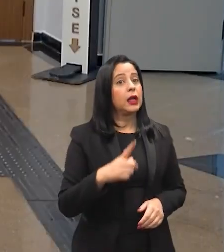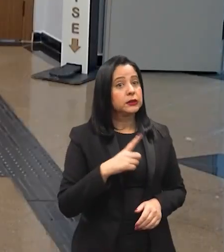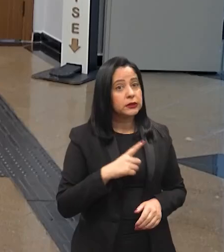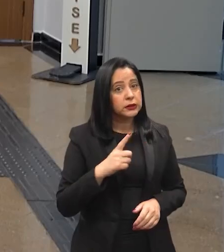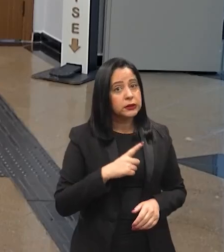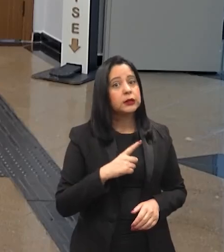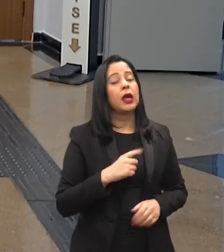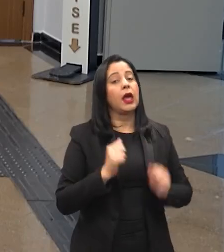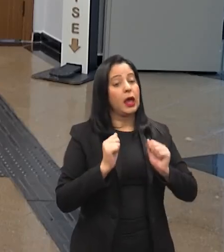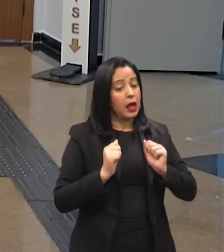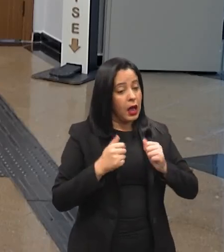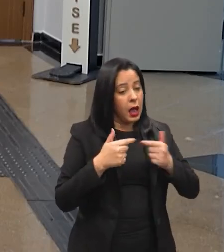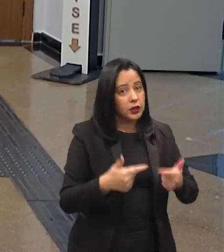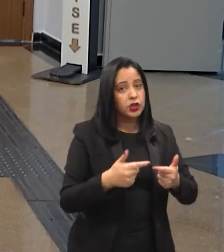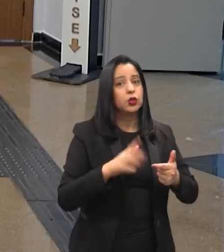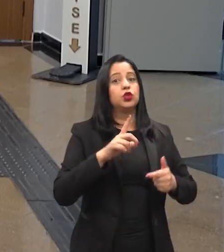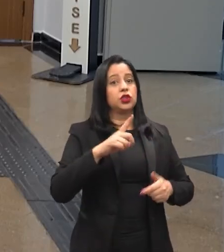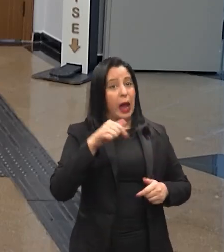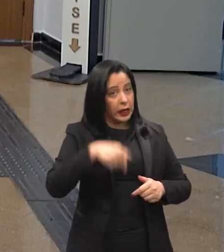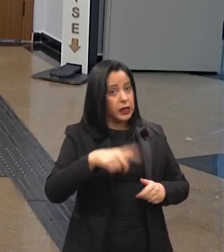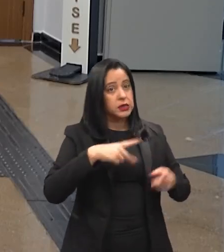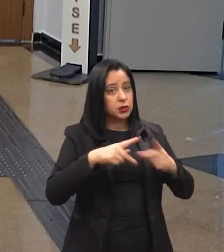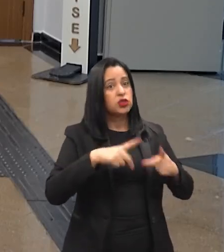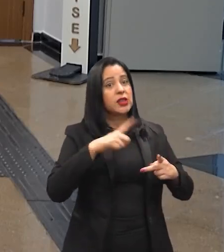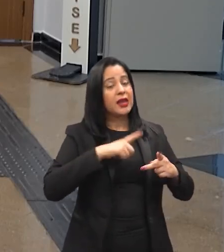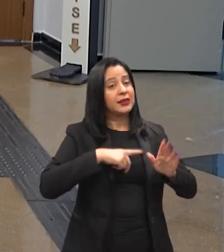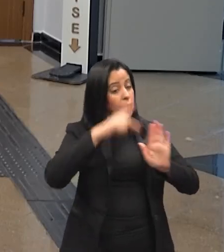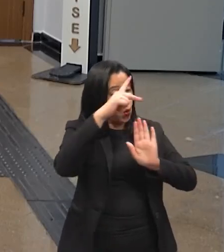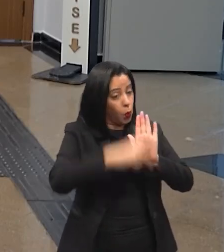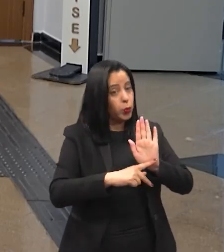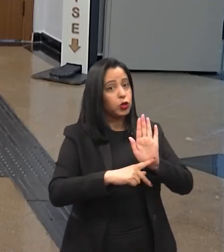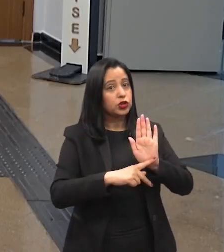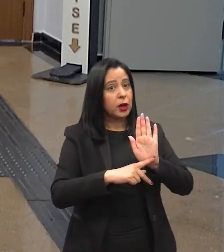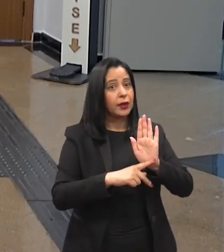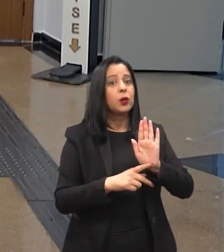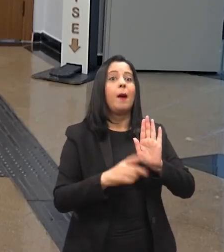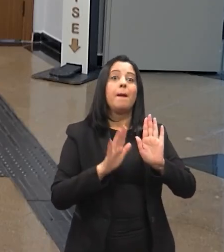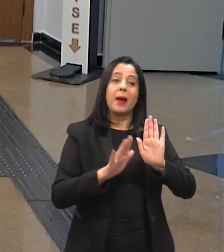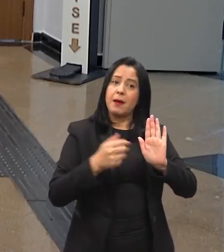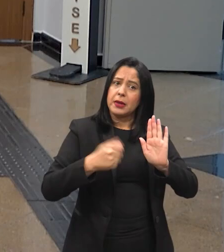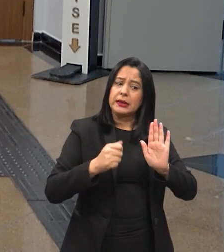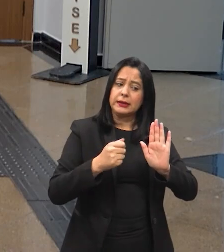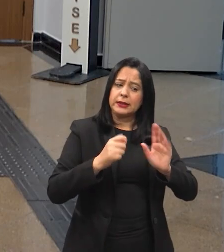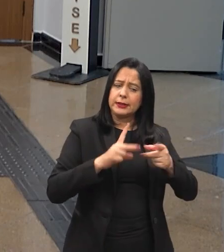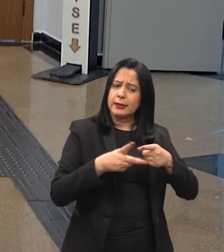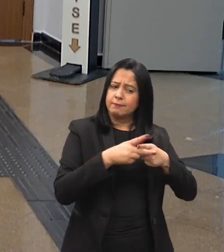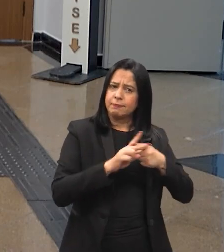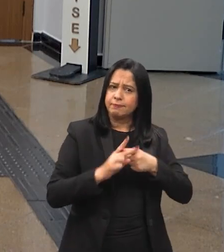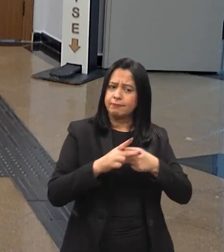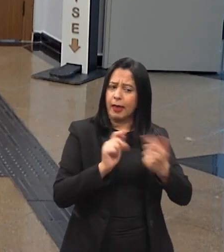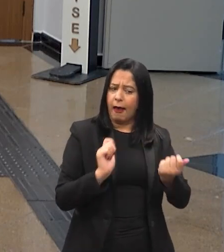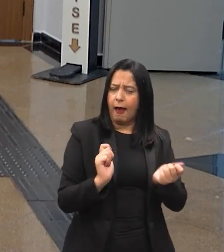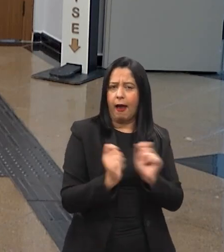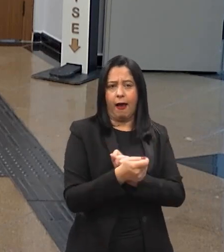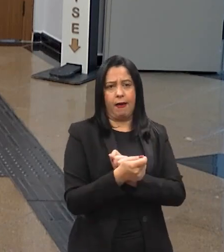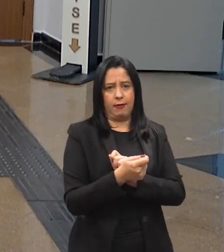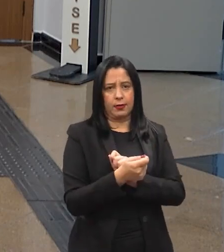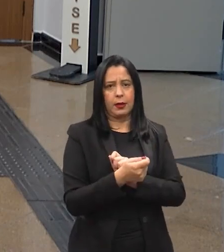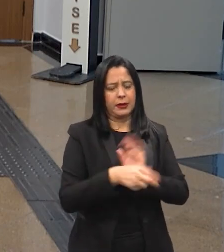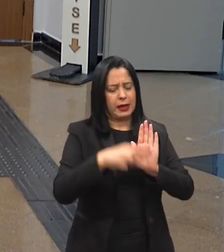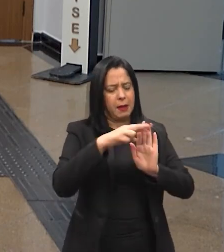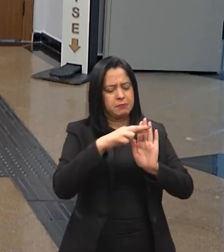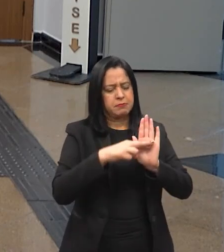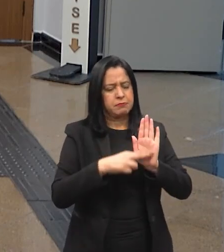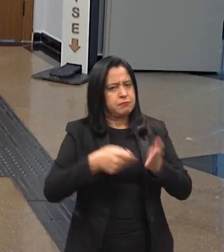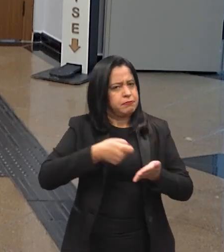temos ferramentas, nós temos um plano de arborização excelente que precisa ser revisado, mas para melhorar, não para